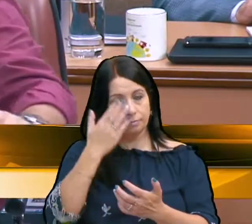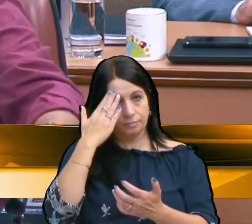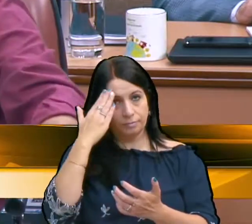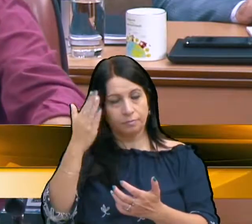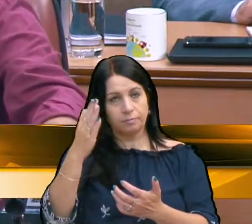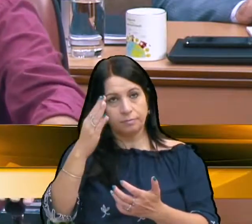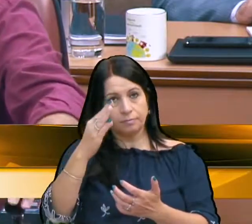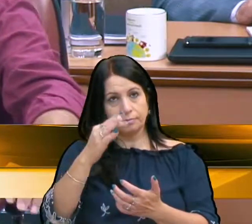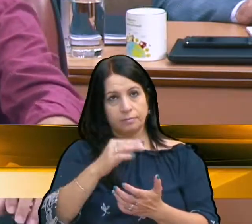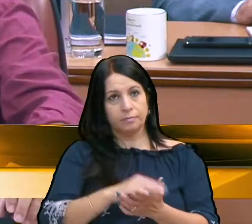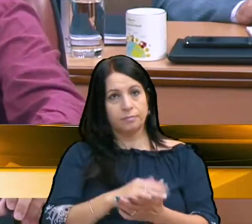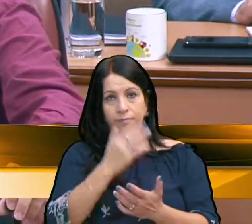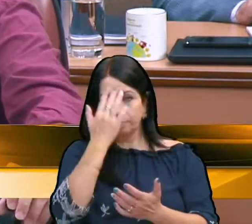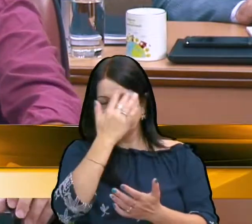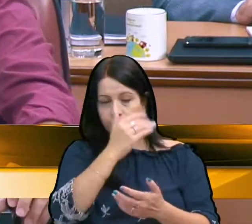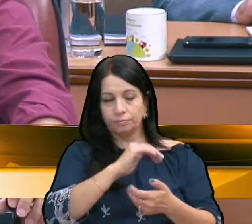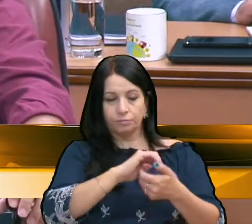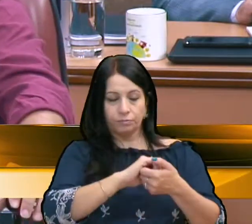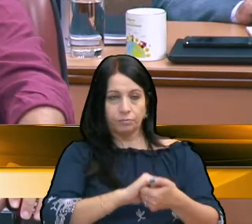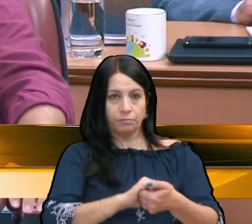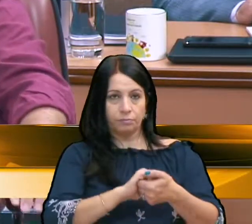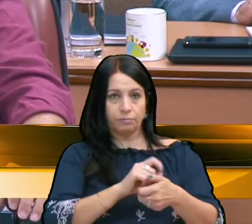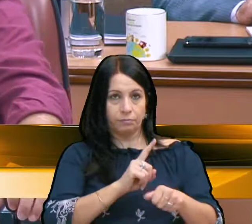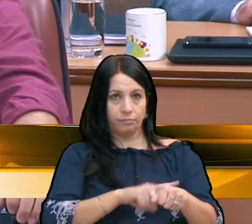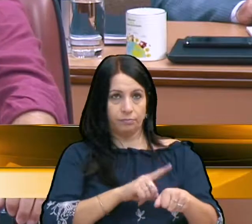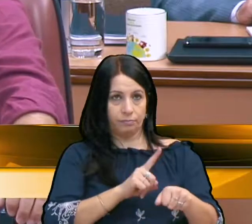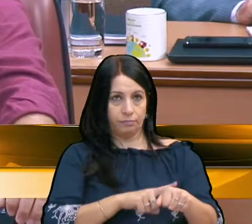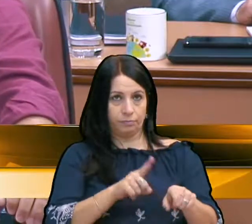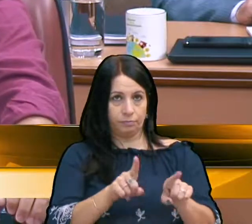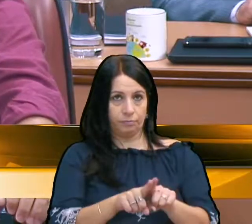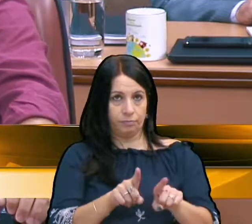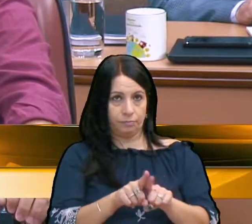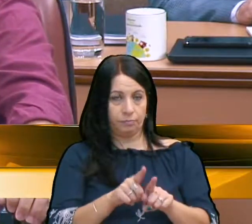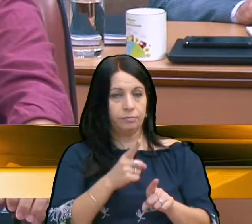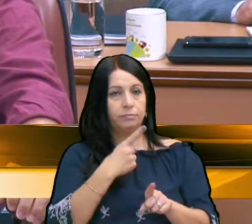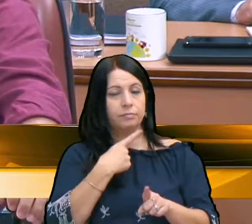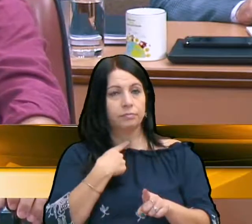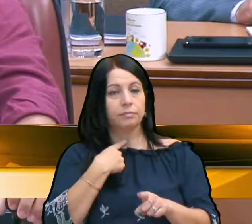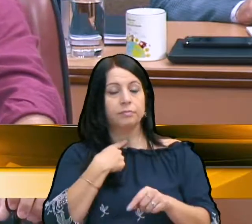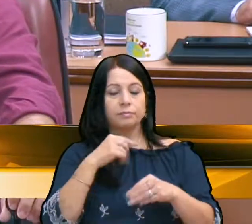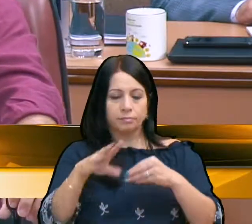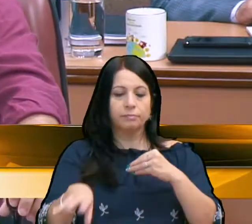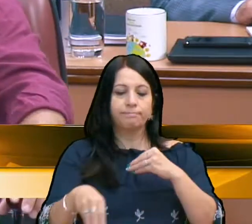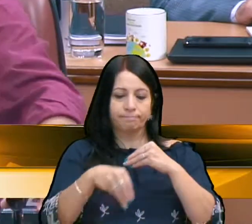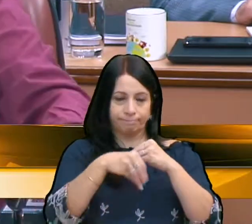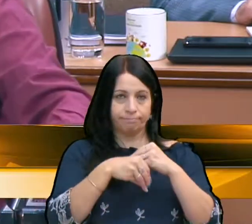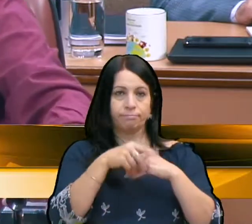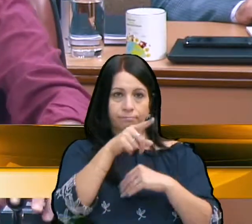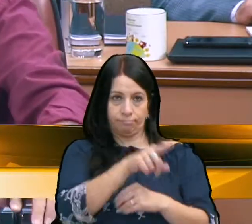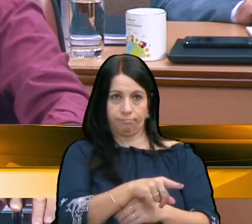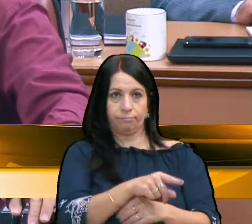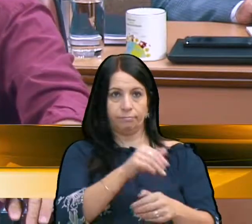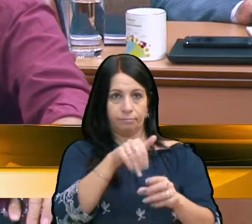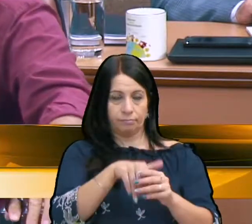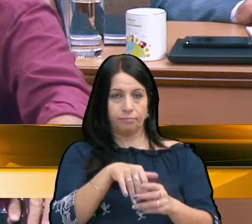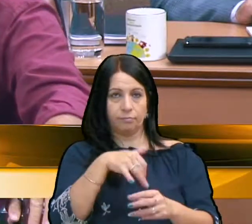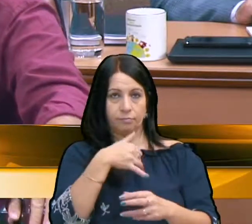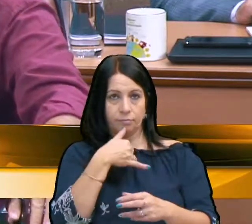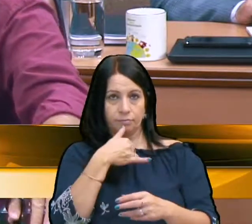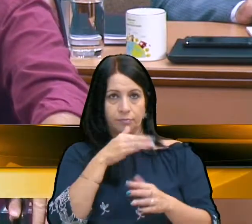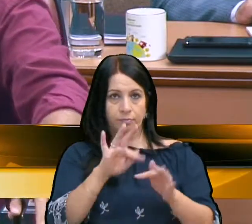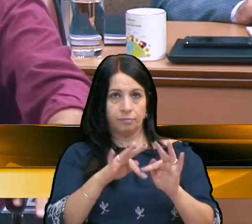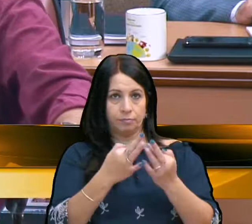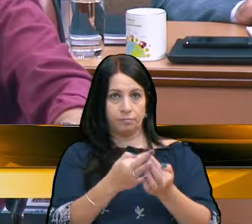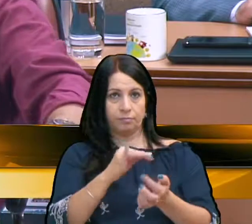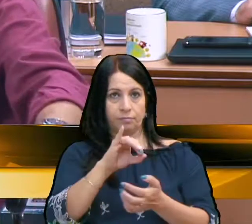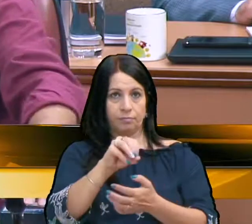Adiló de Domênico. Eu lhe cumprimento neste momento também e gostaria de me juntar nesse voto de pesar aos familiares